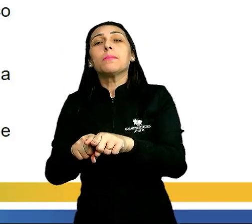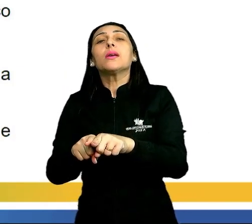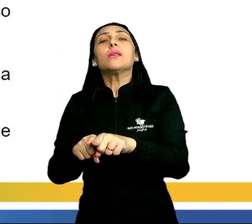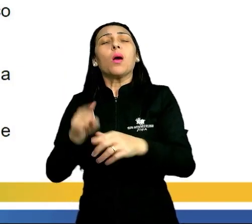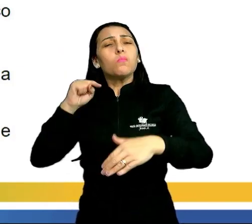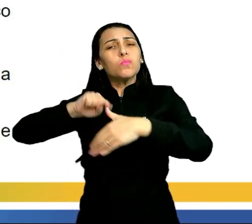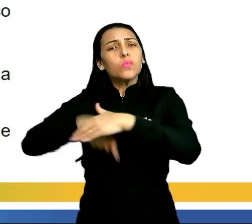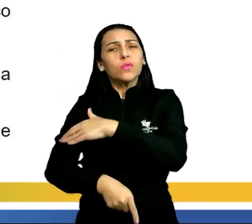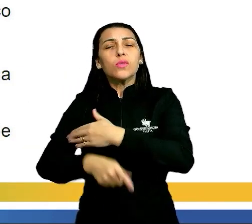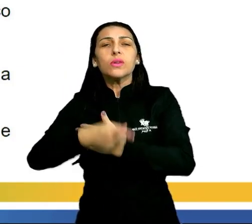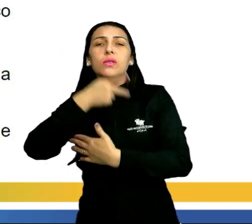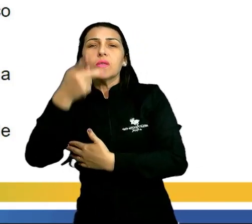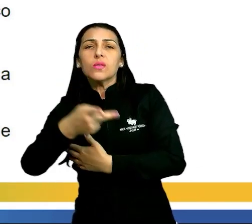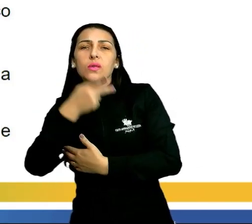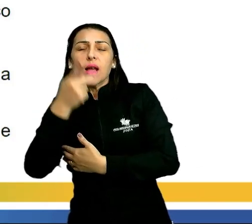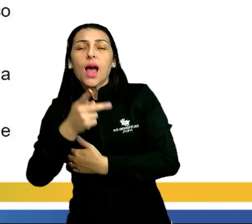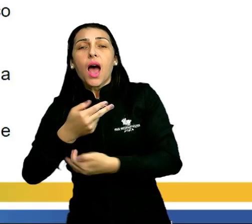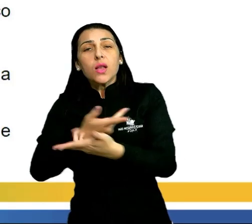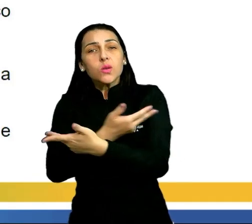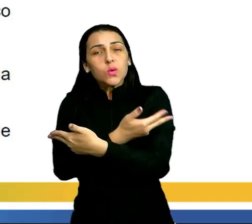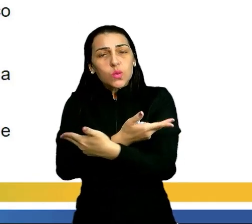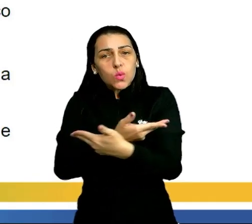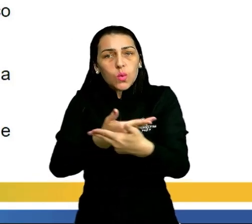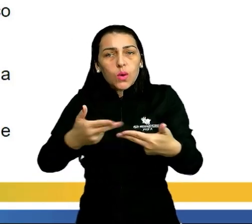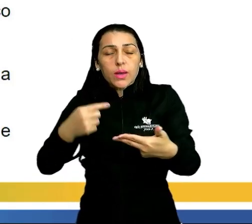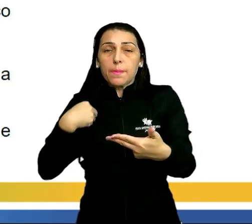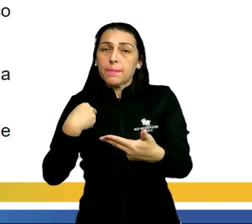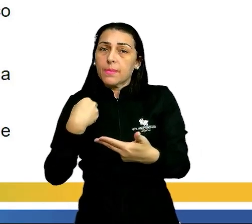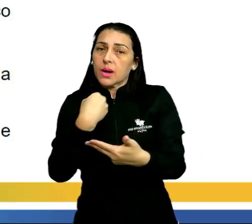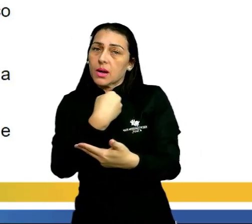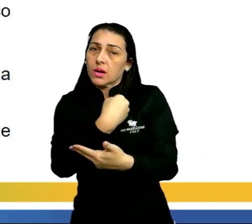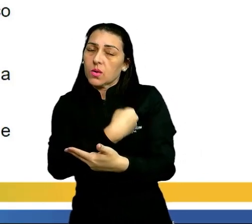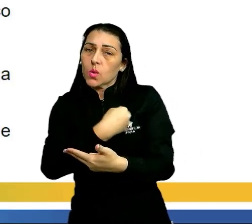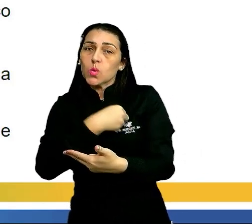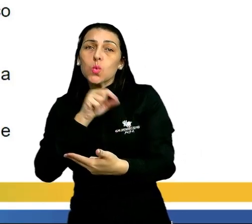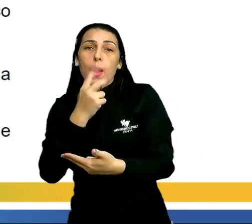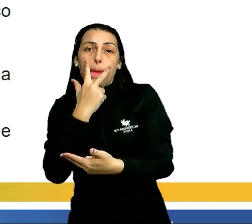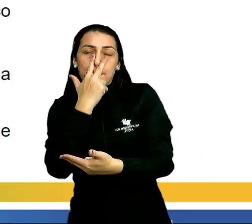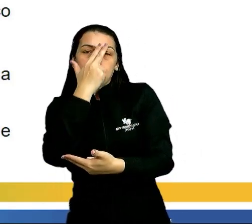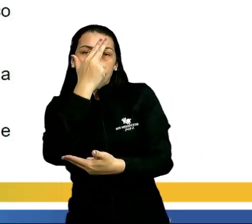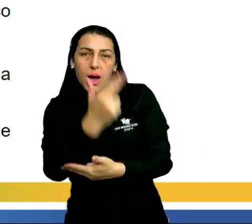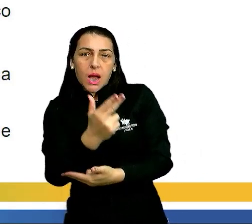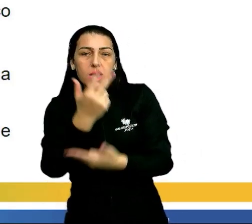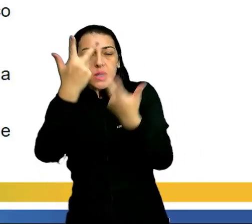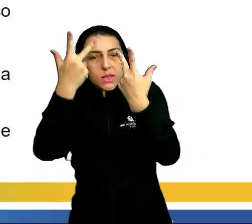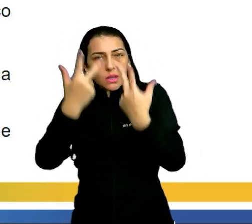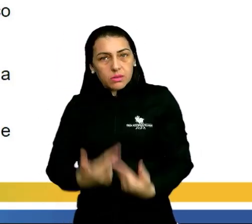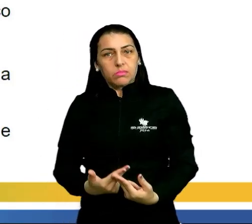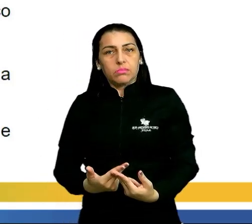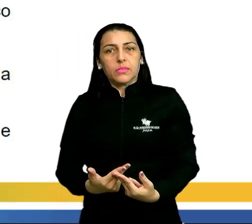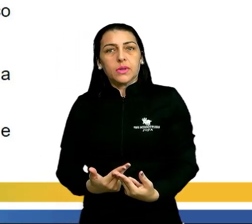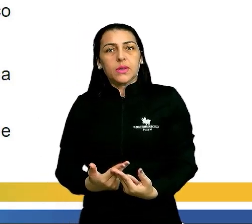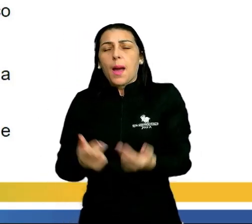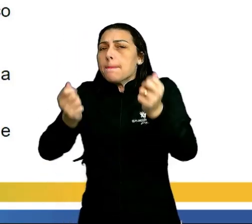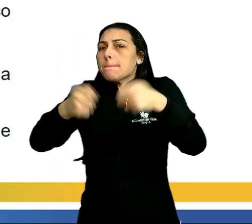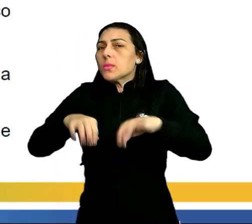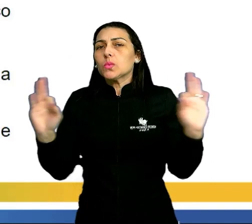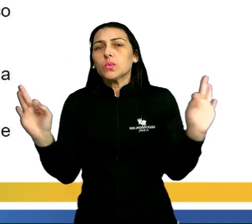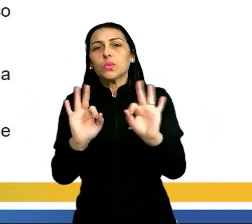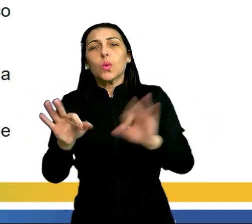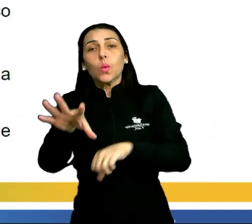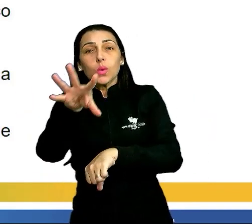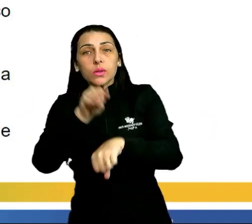longe. Ele diz que as coisas são para nós o que parece ser. E diante da impossibilidade